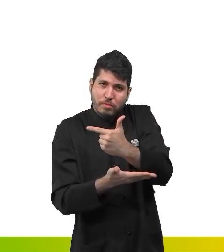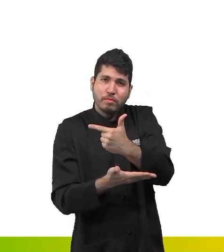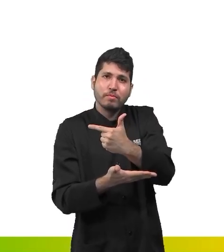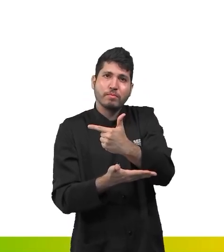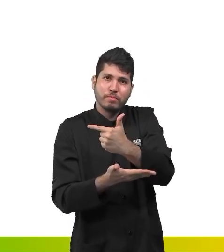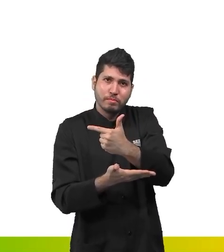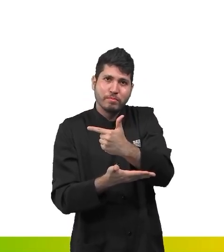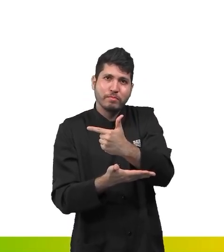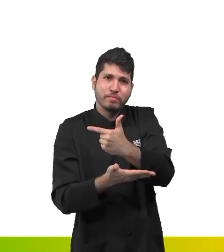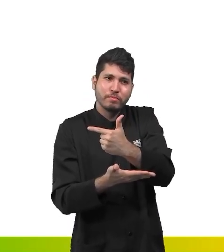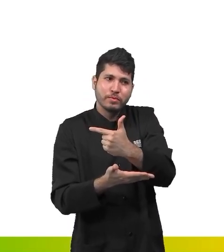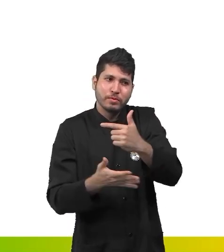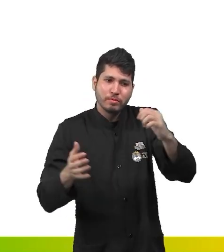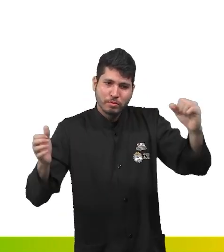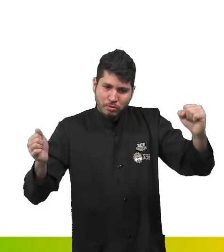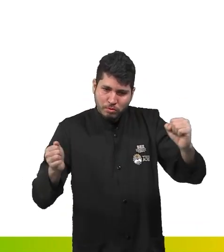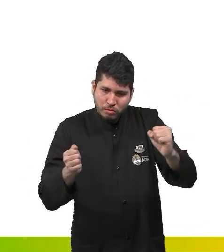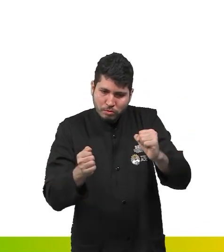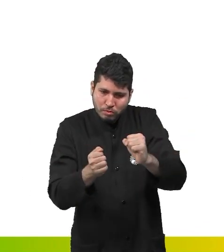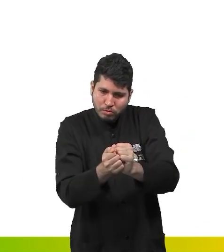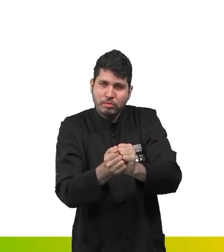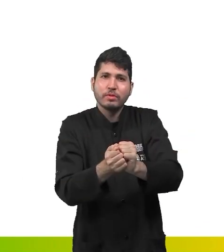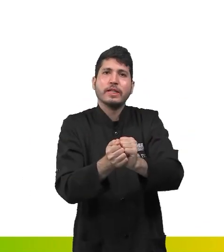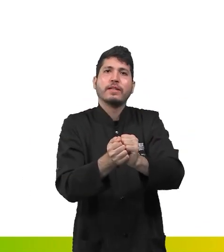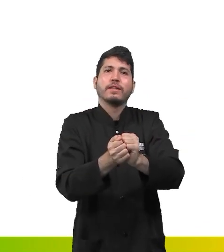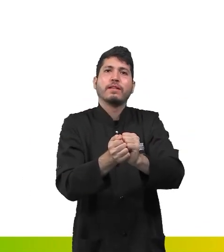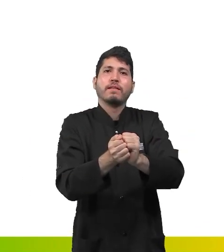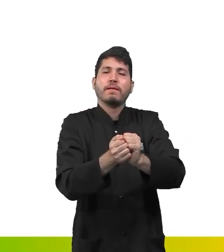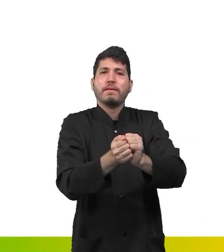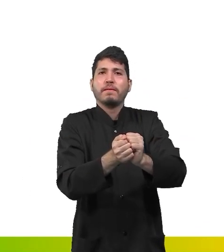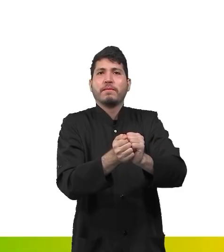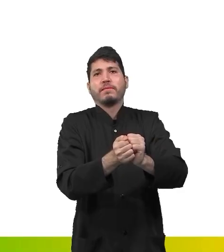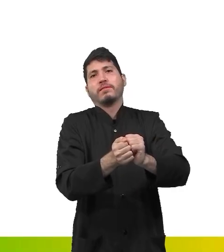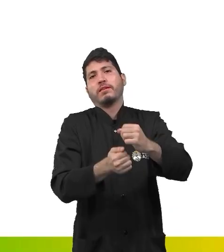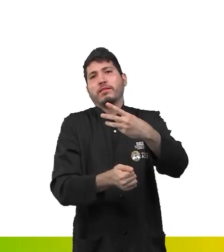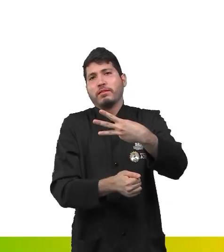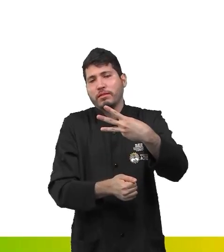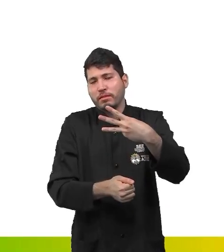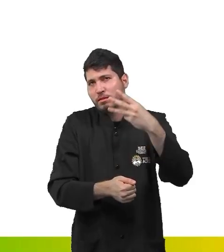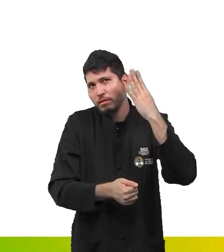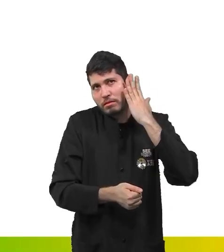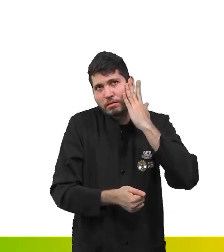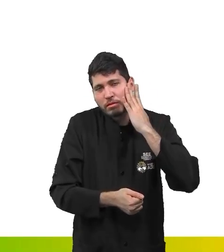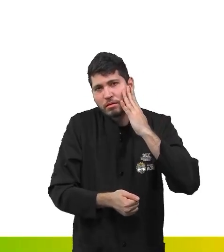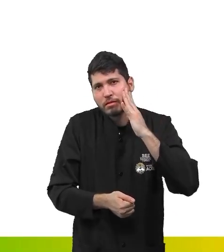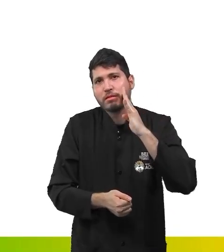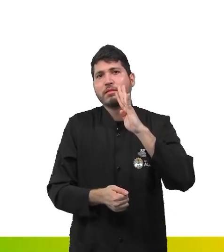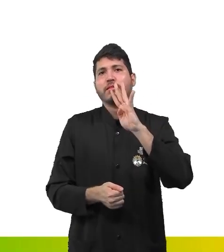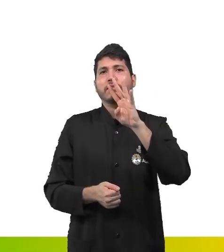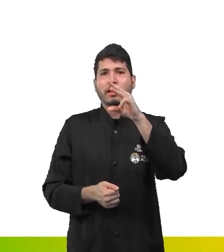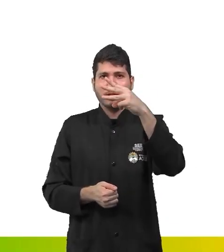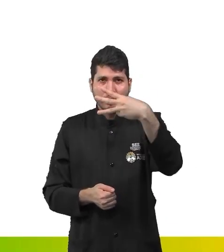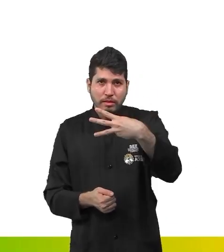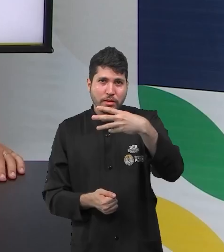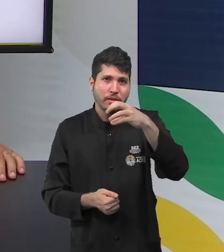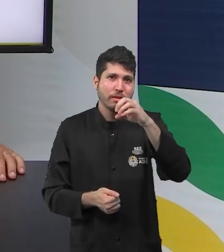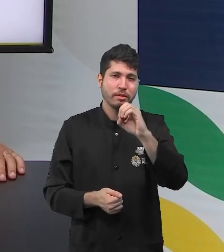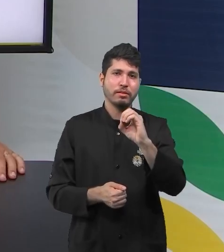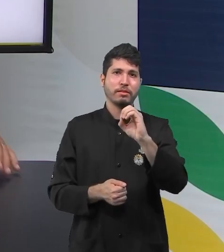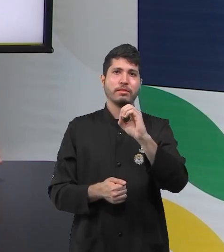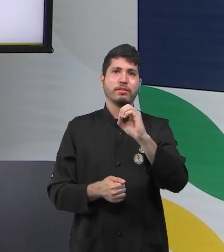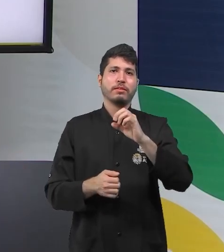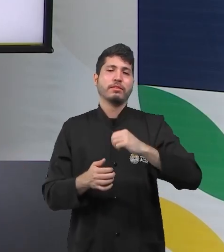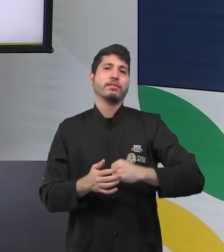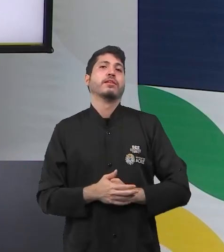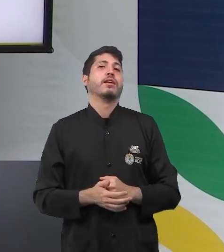Por favor, não marquem aquela que você verifica primeiro, achando que é letra A. Nesse caso,